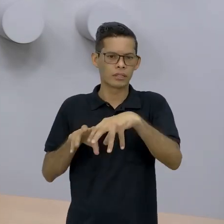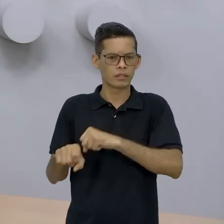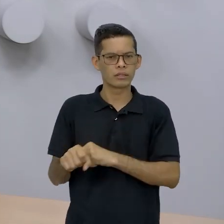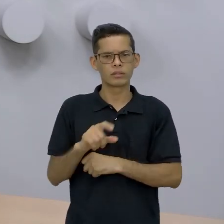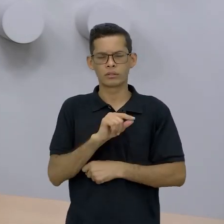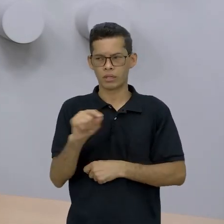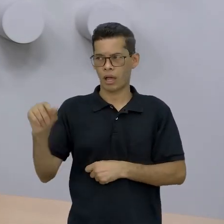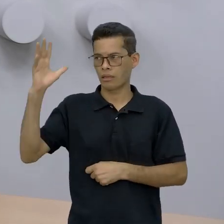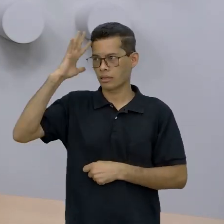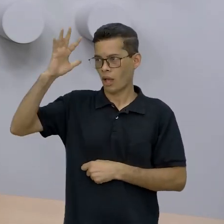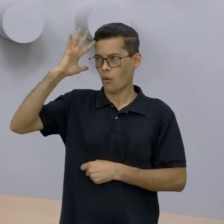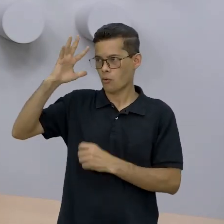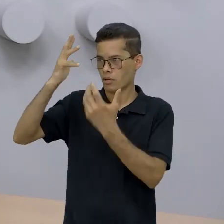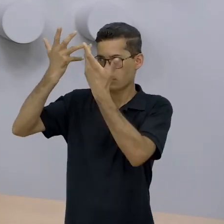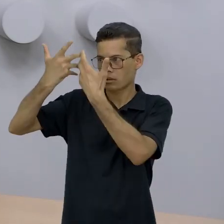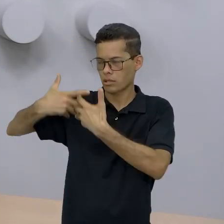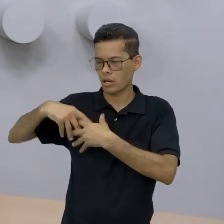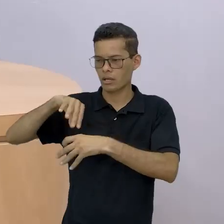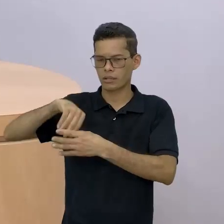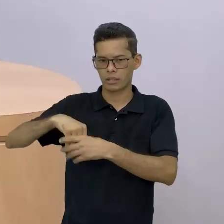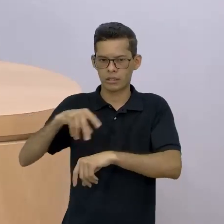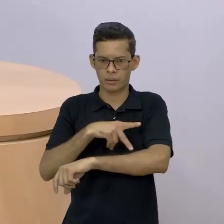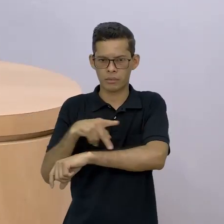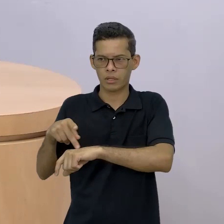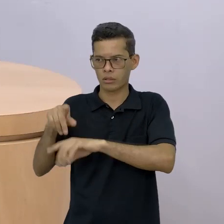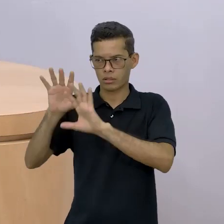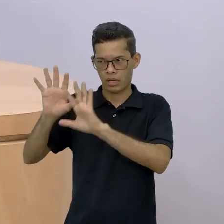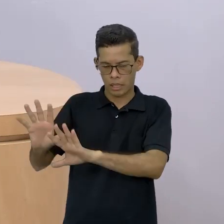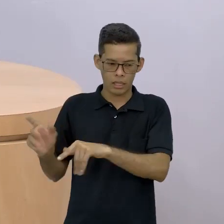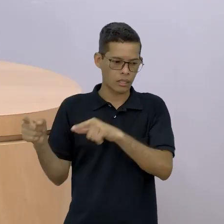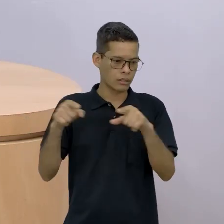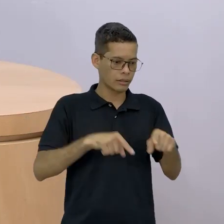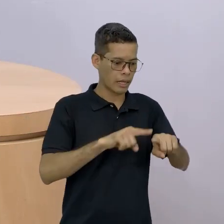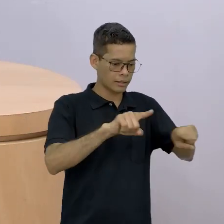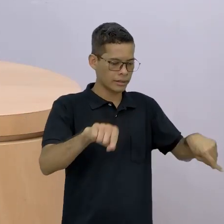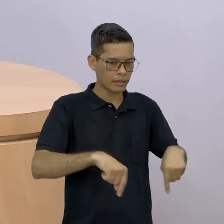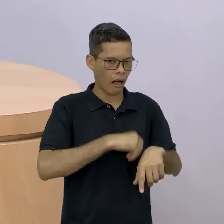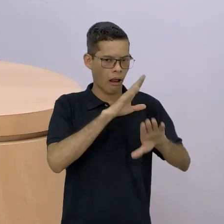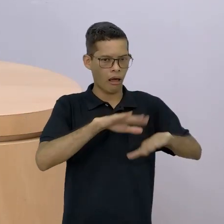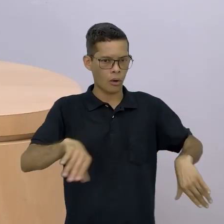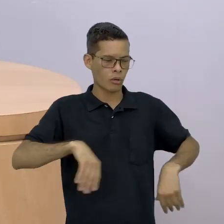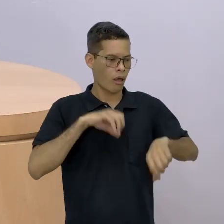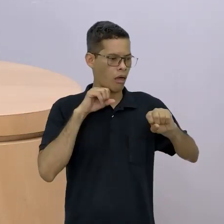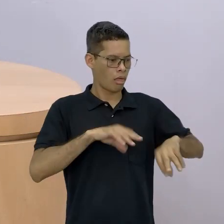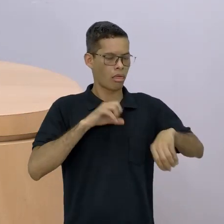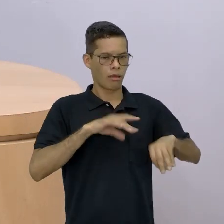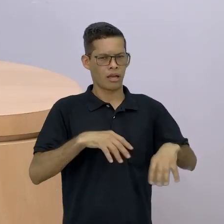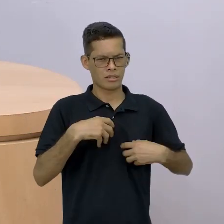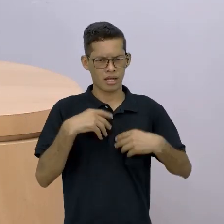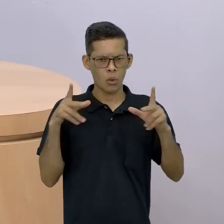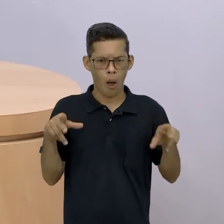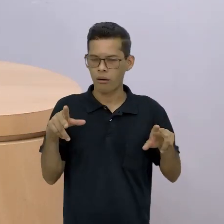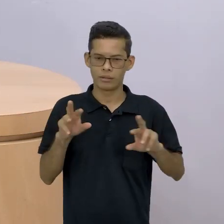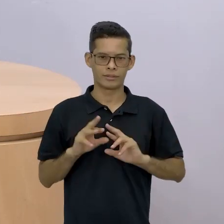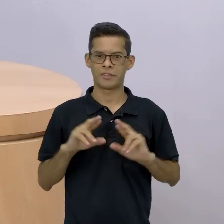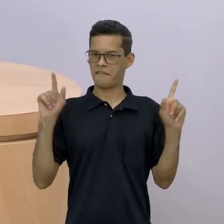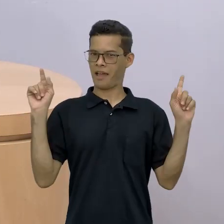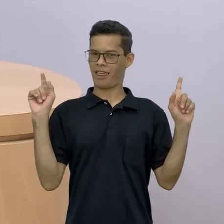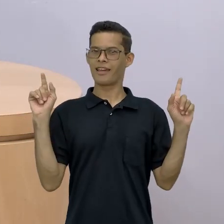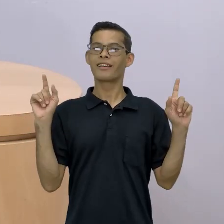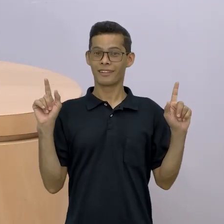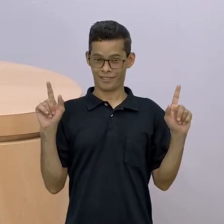era a teoria pedagógica, outra coisa é quando ele entrou na sala de aula, né? Exato. E ficou ali diante de 30,